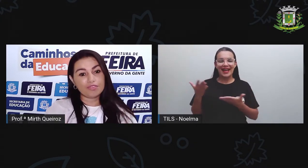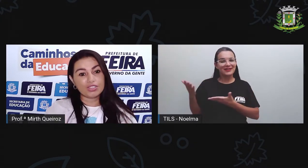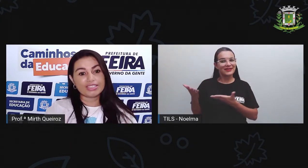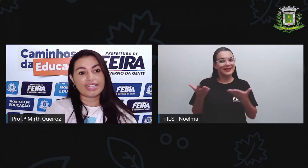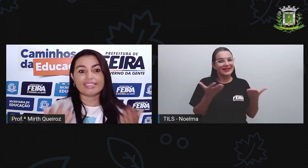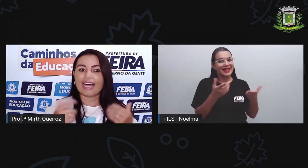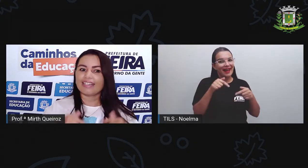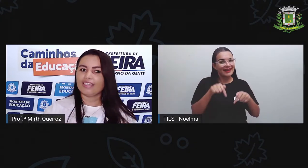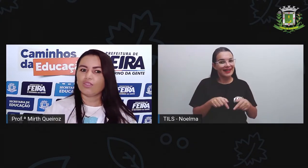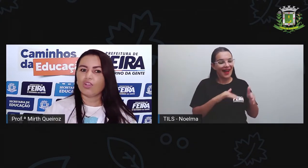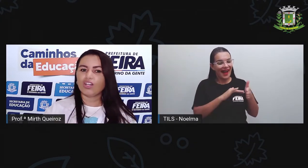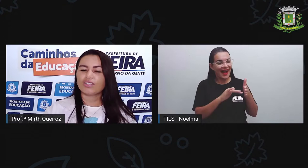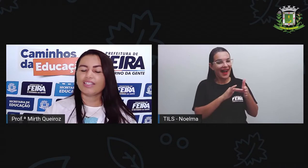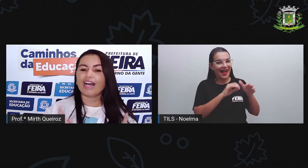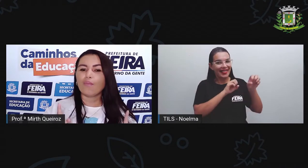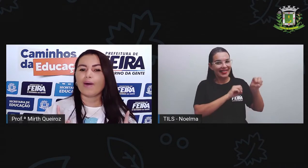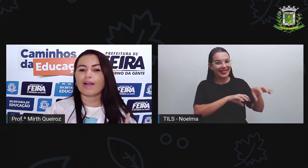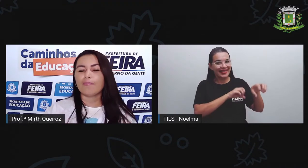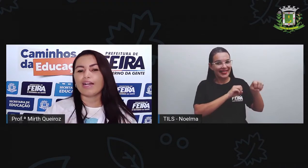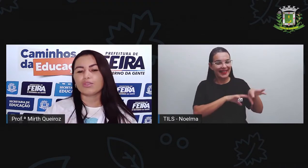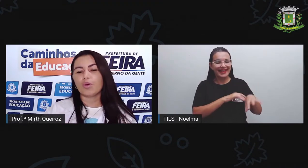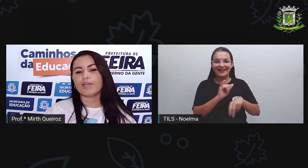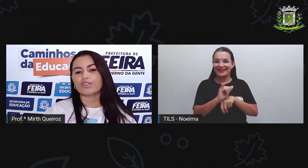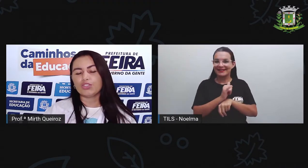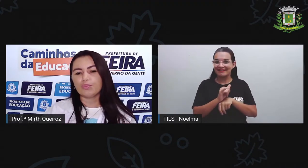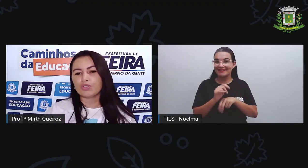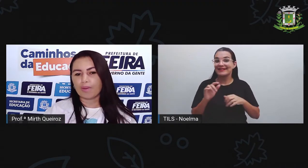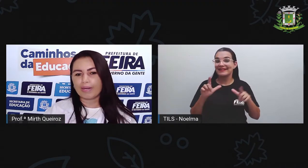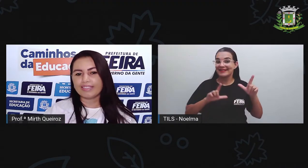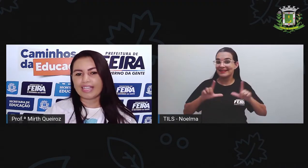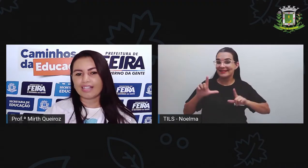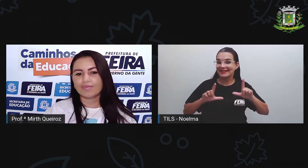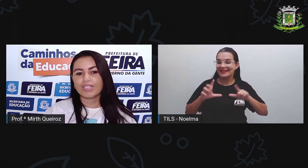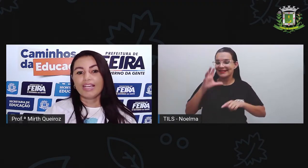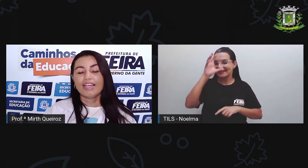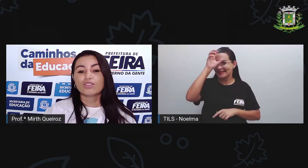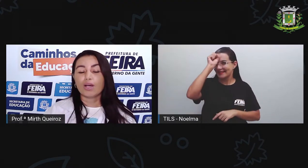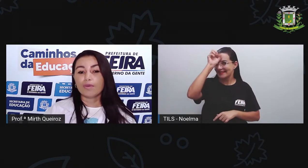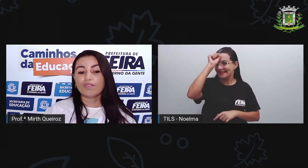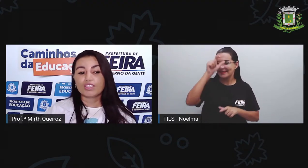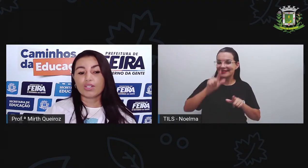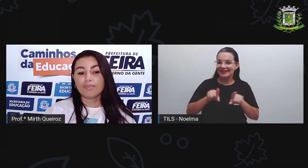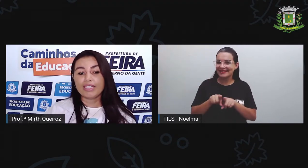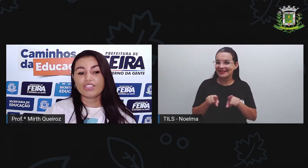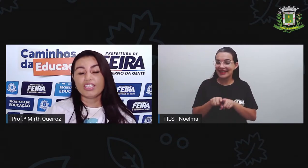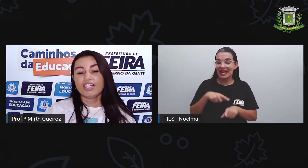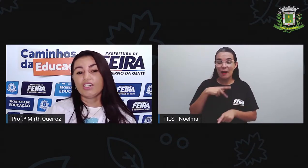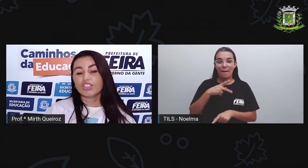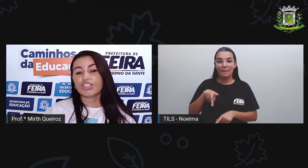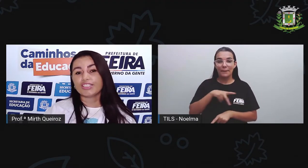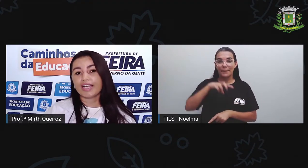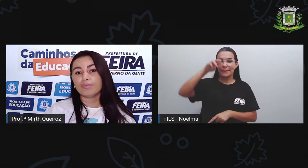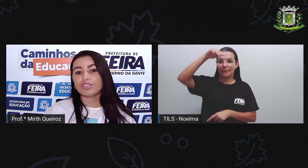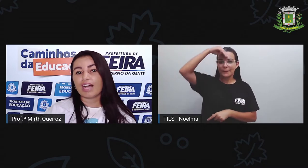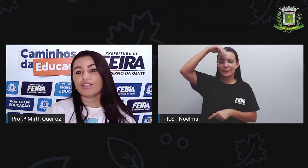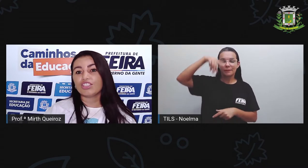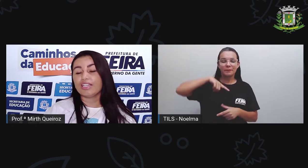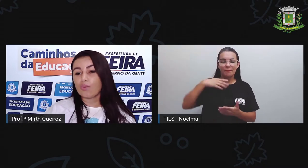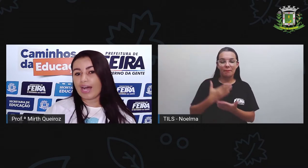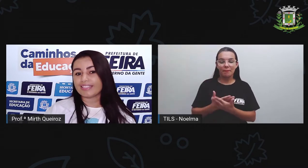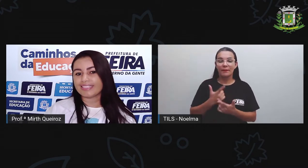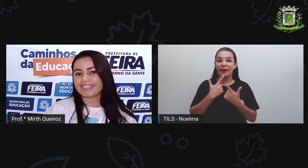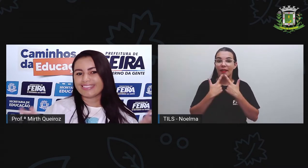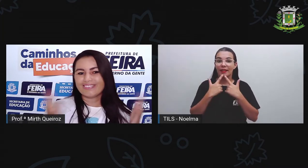recebe vocês aqui no nosso canal para mais um momento de muito aprendizado. Eu sou a professora Mirth e hoje nós teremos aula